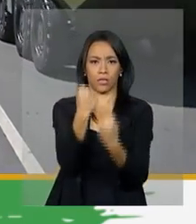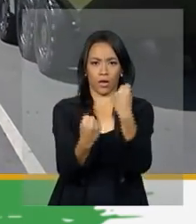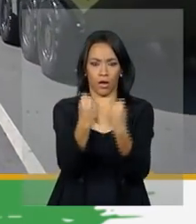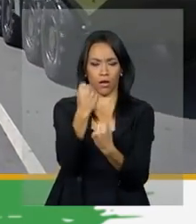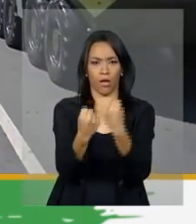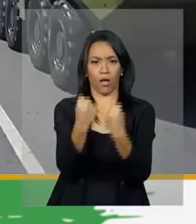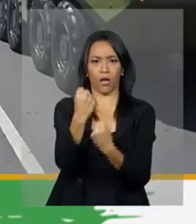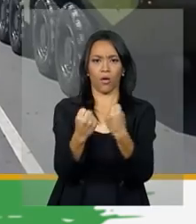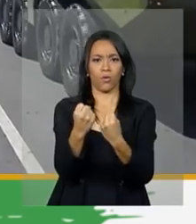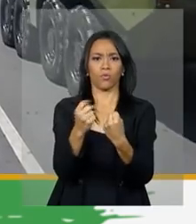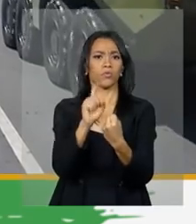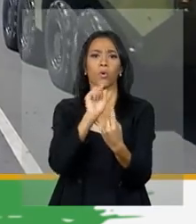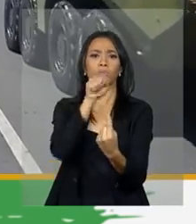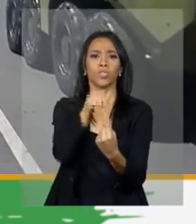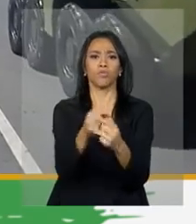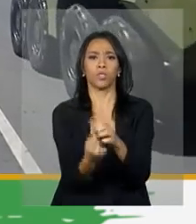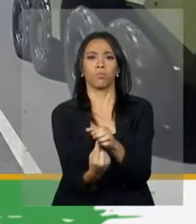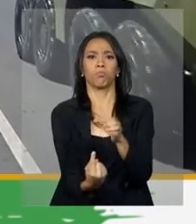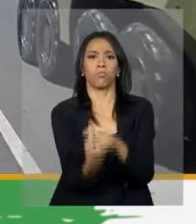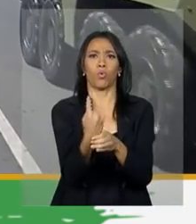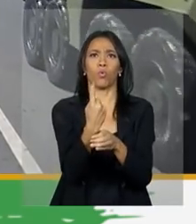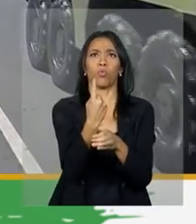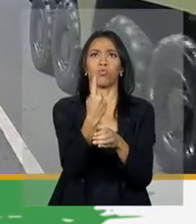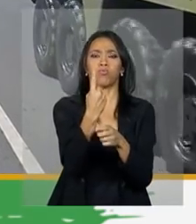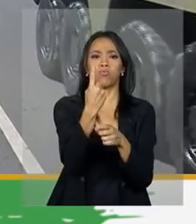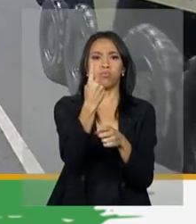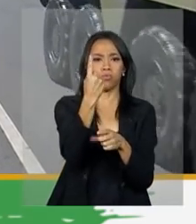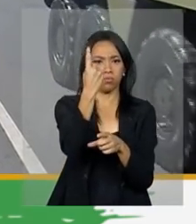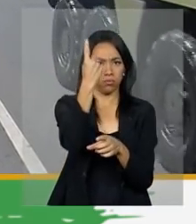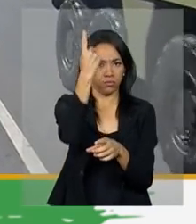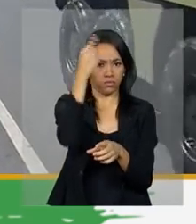Astros do Corpo de Fuzileiros Navais.